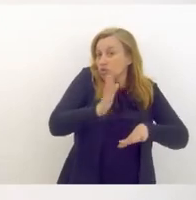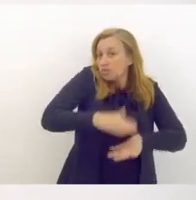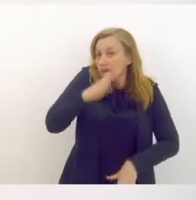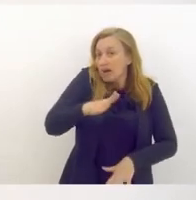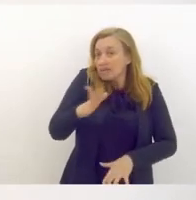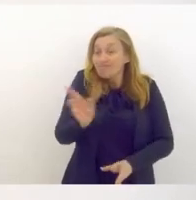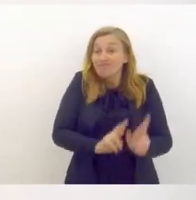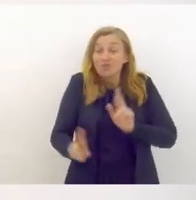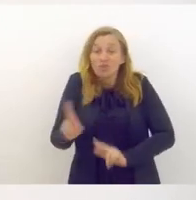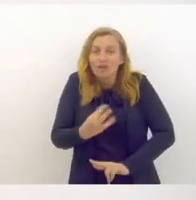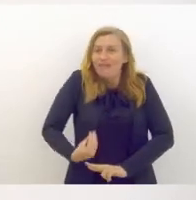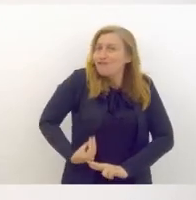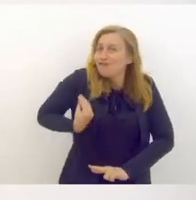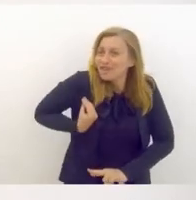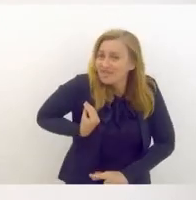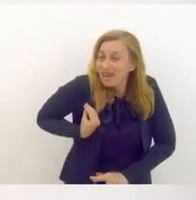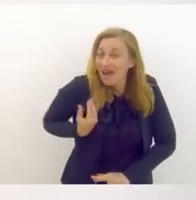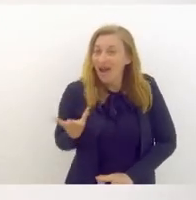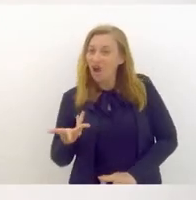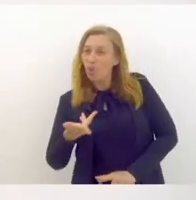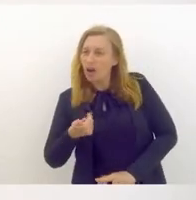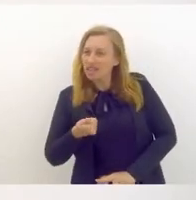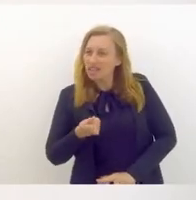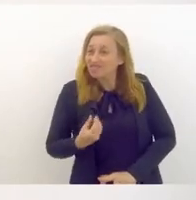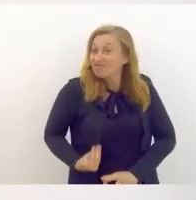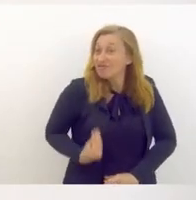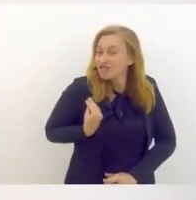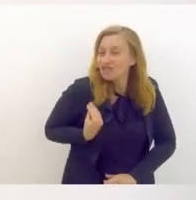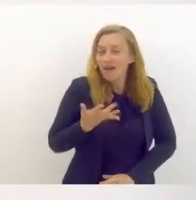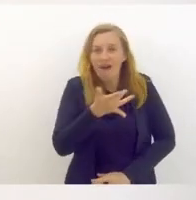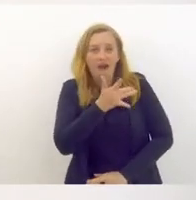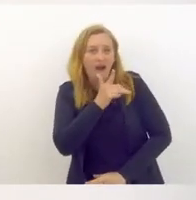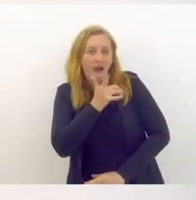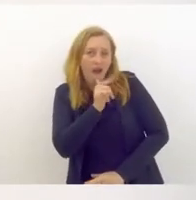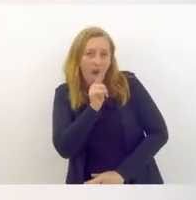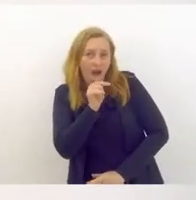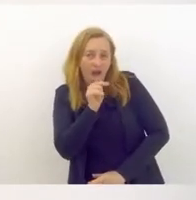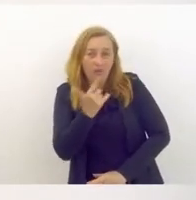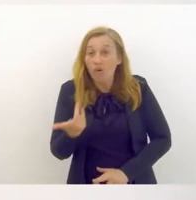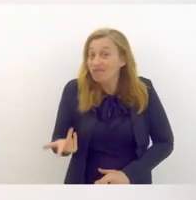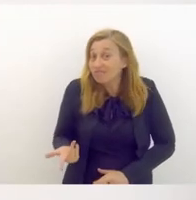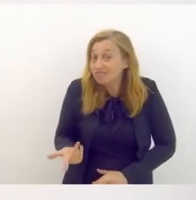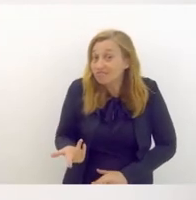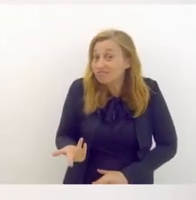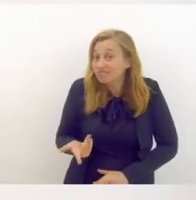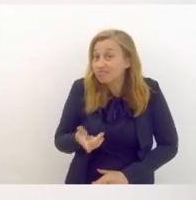com relação às vidas, à qualidade de vida, à água que a gente bebe.